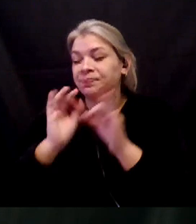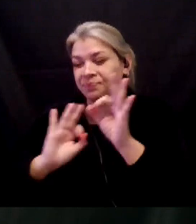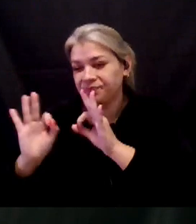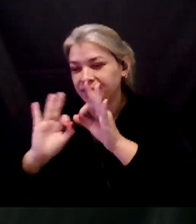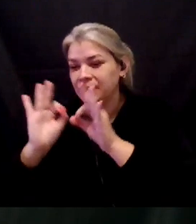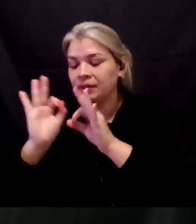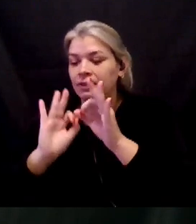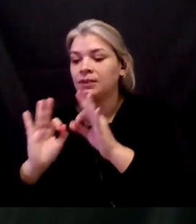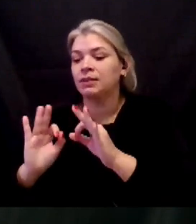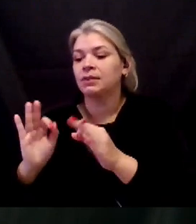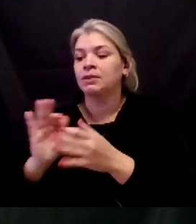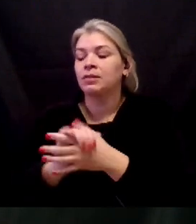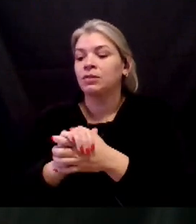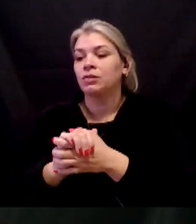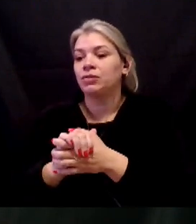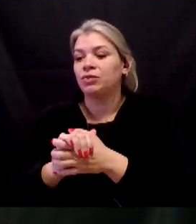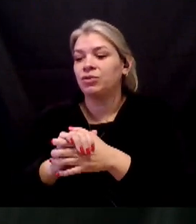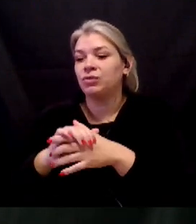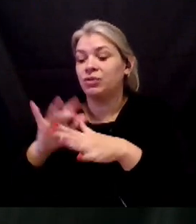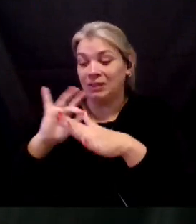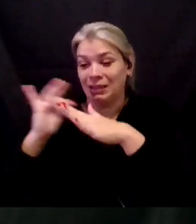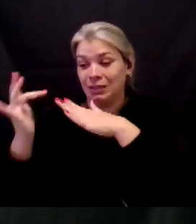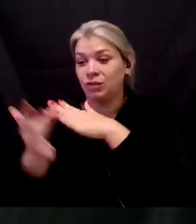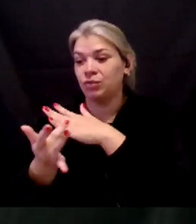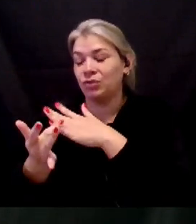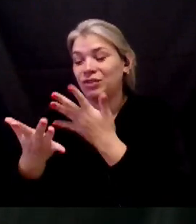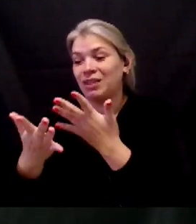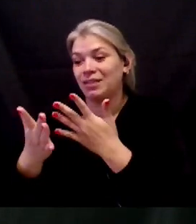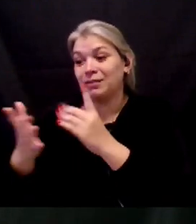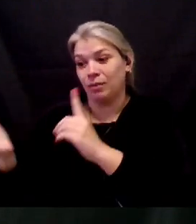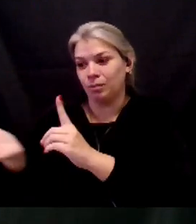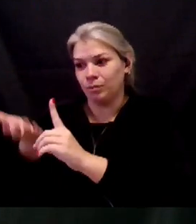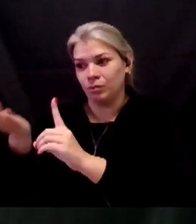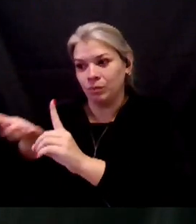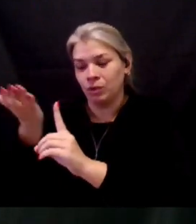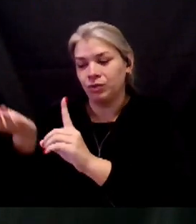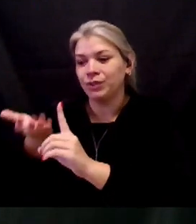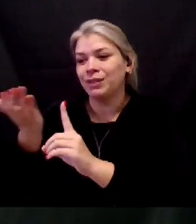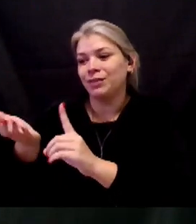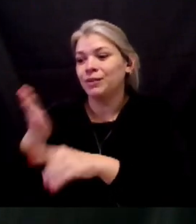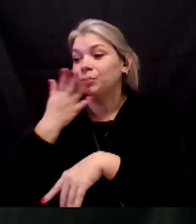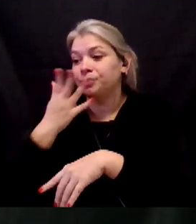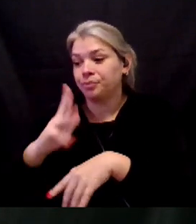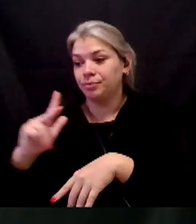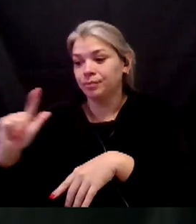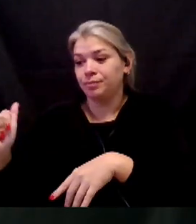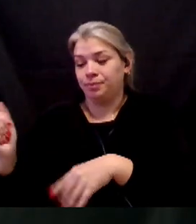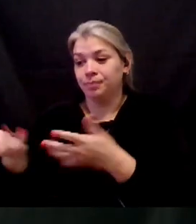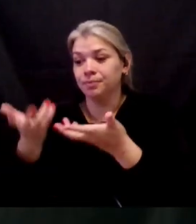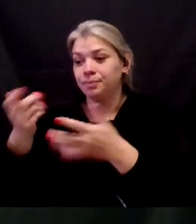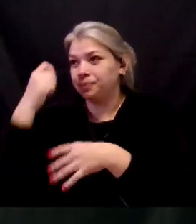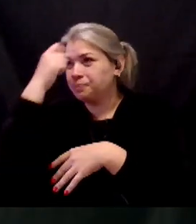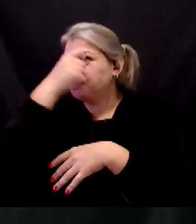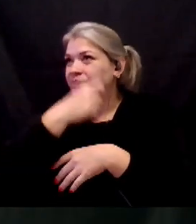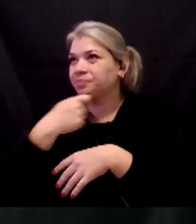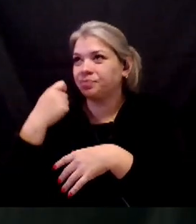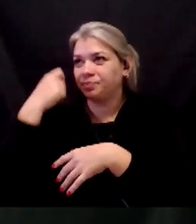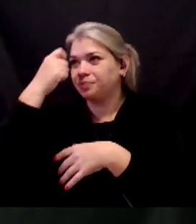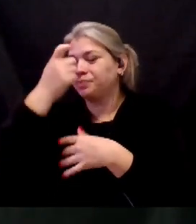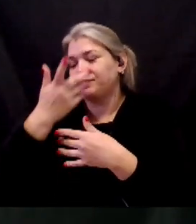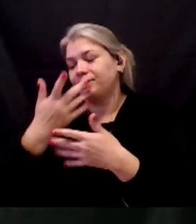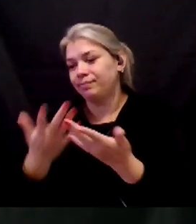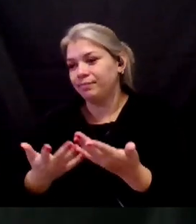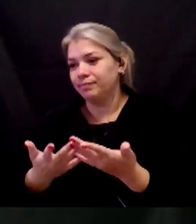maquiagem para as crianças, porque a gente sabe que a criança, ela é um serzinho que ela imagina